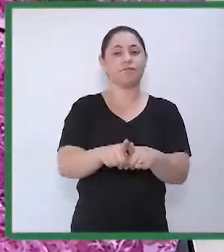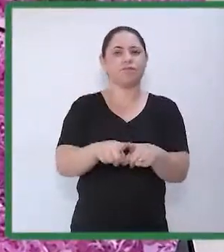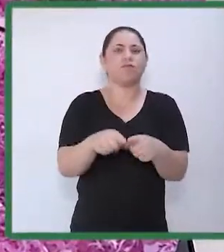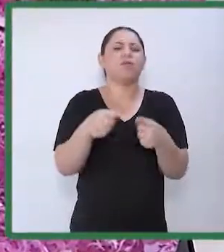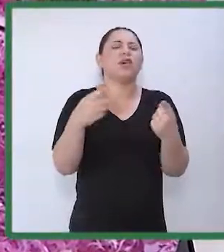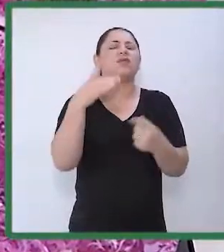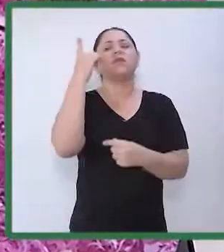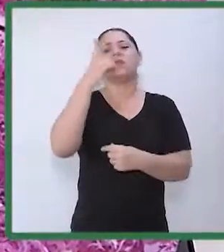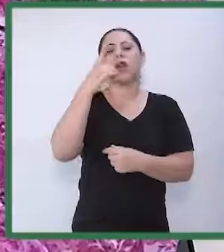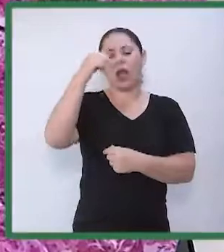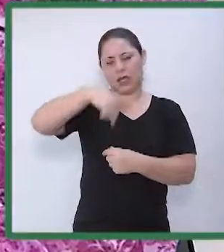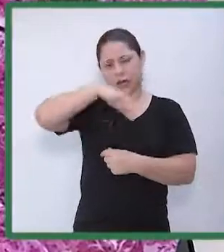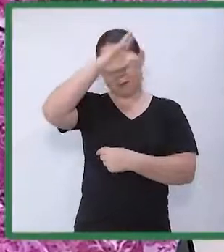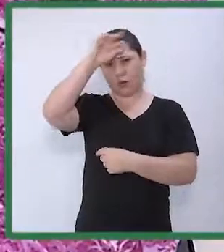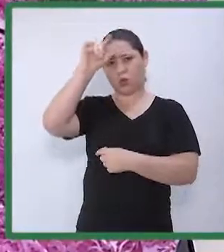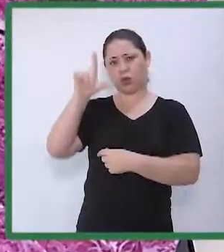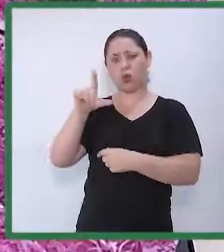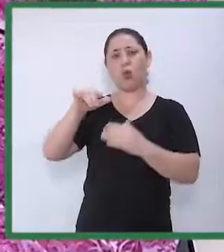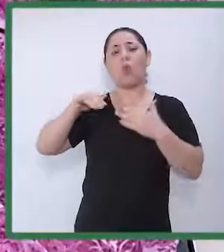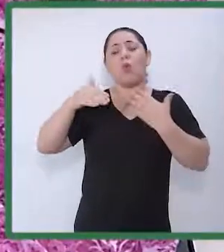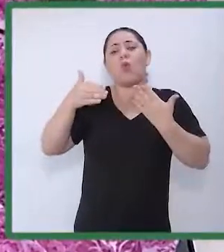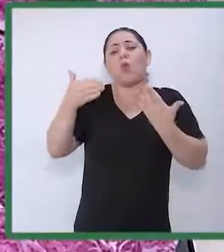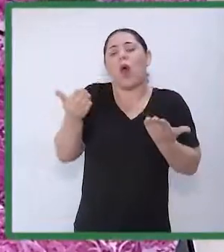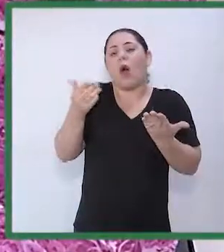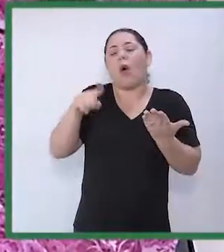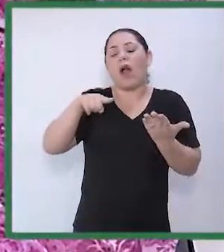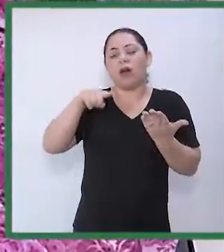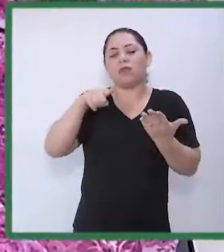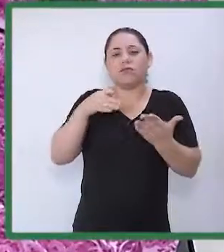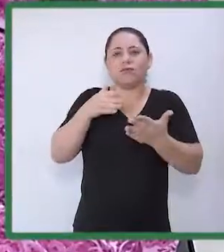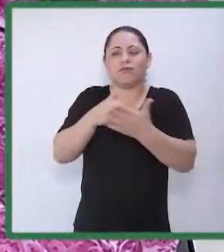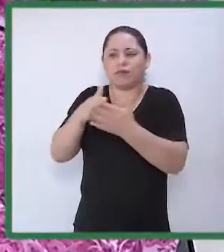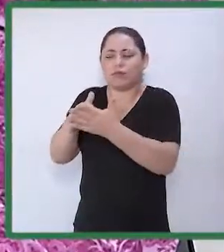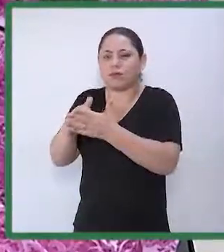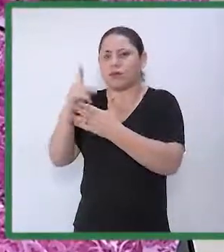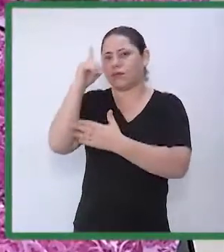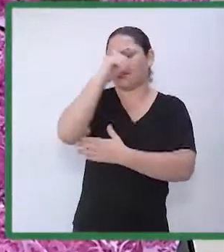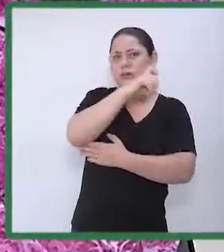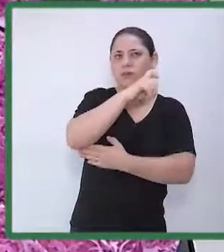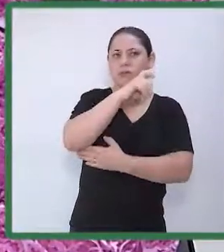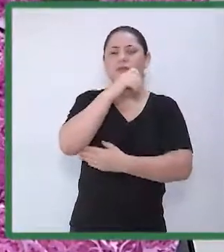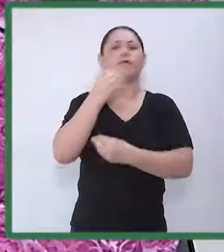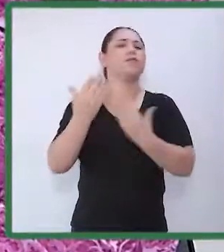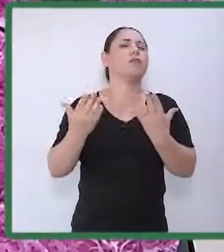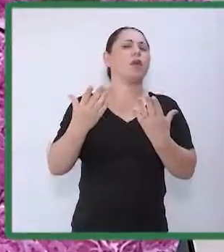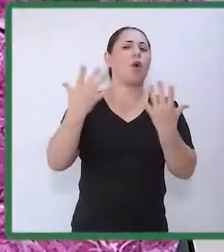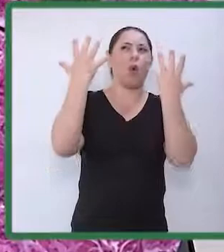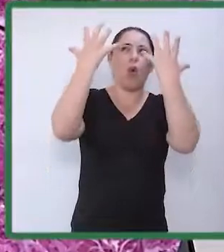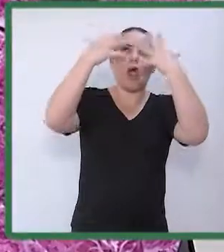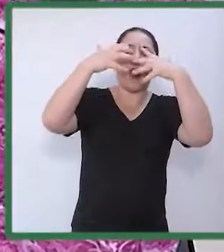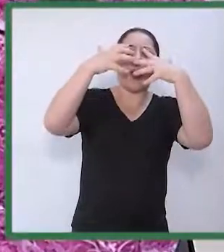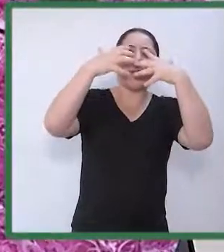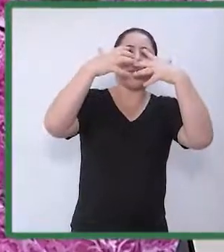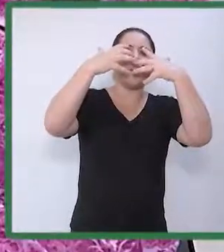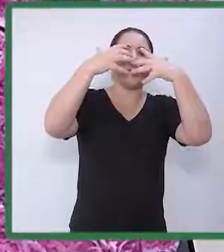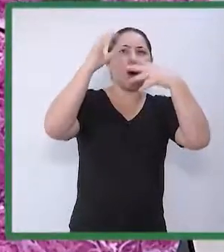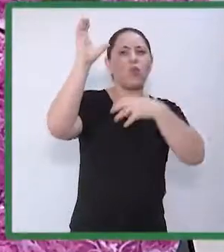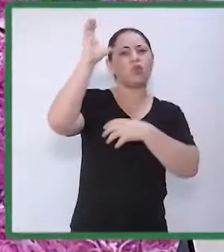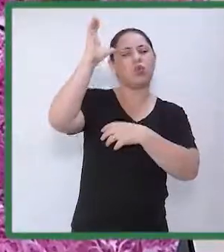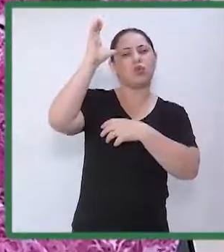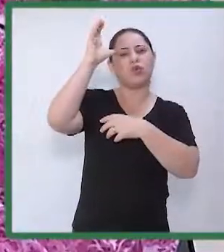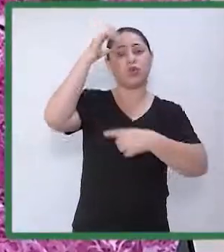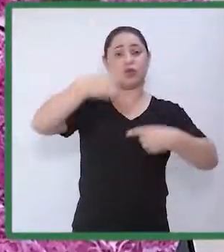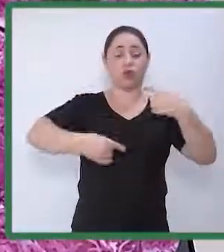mas, deputada, para Mato Grosso do Sul, qual é o desafio, qual é essa reflexão que ainda é necessário